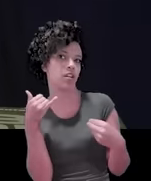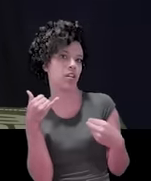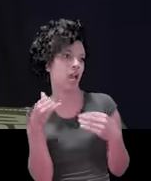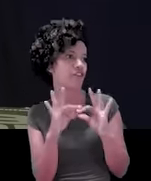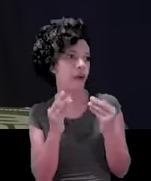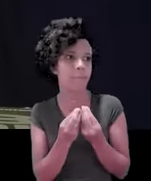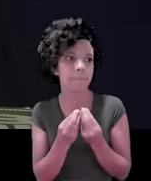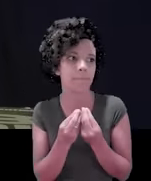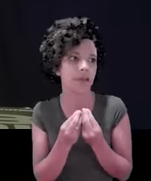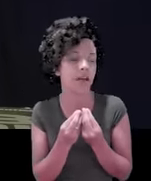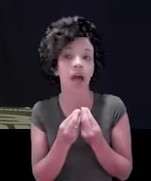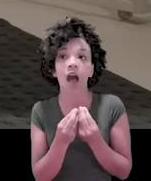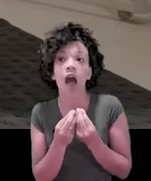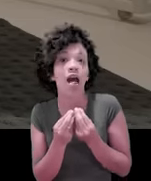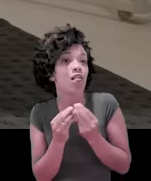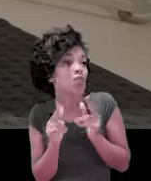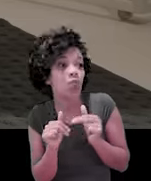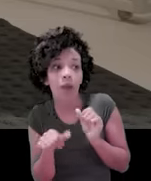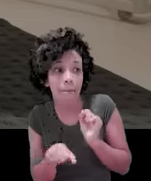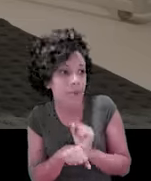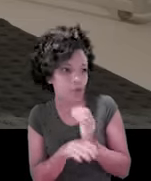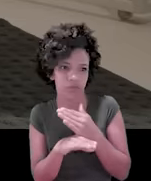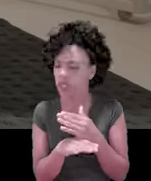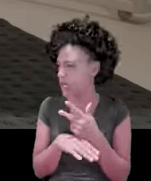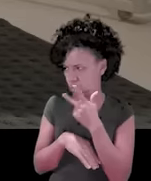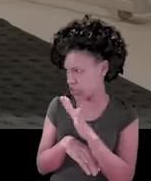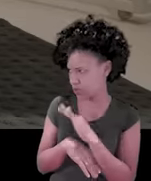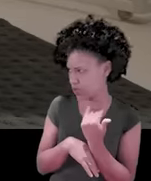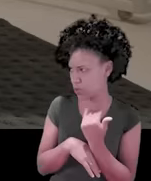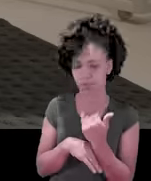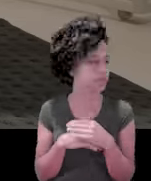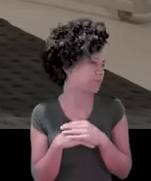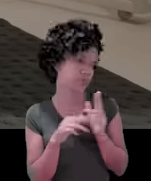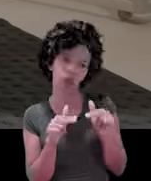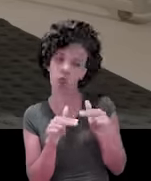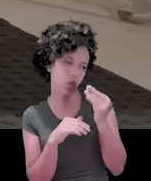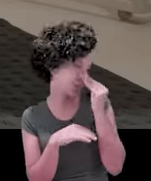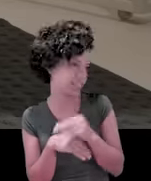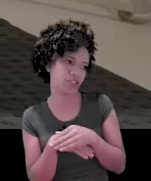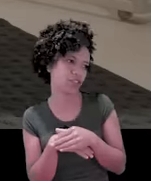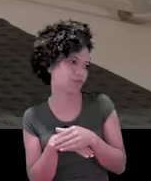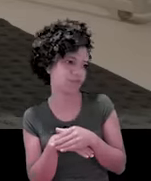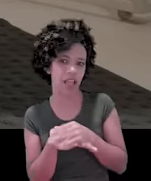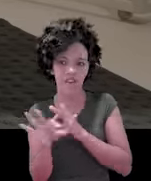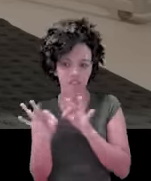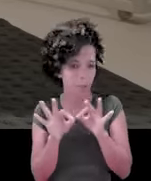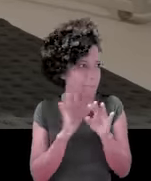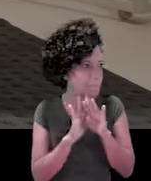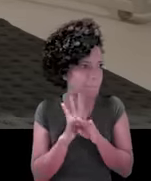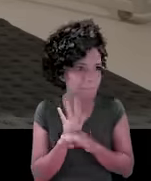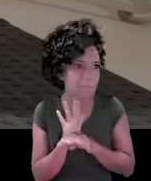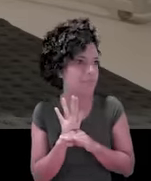cara minha família não parou de procurar por mim meu esmalte a hora que você morreu ele nunca existiram caso pessoas diziam para ele parar